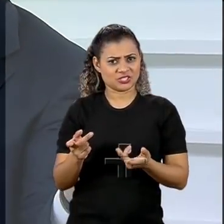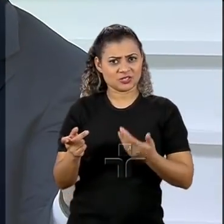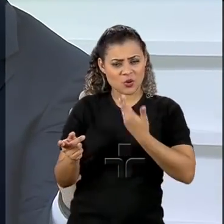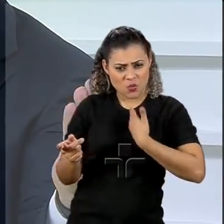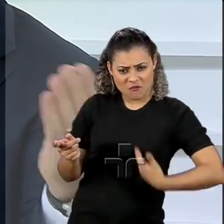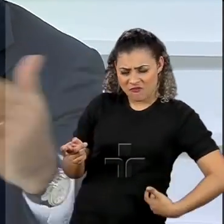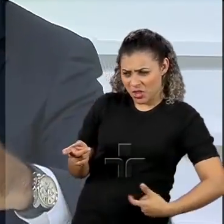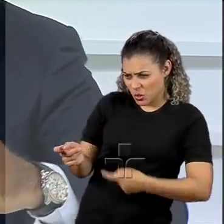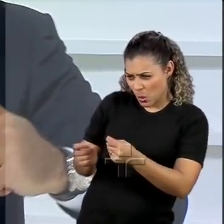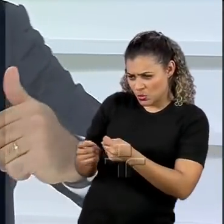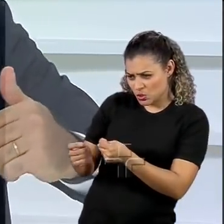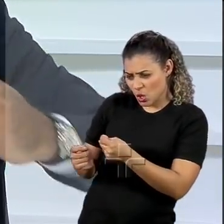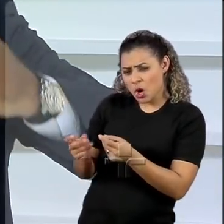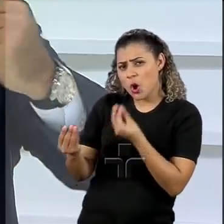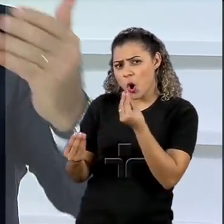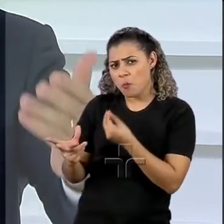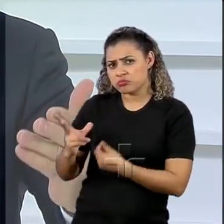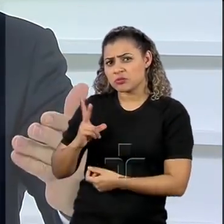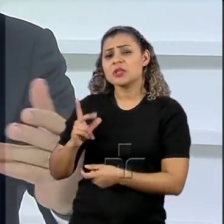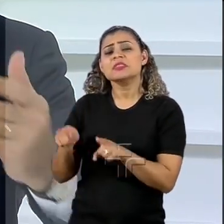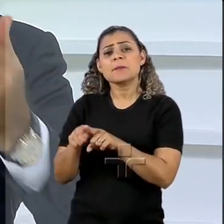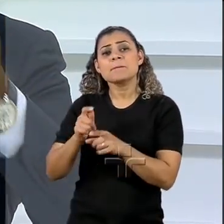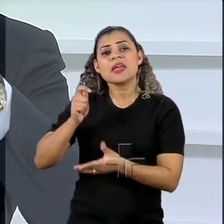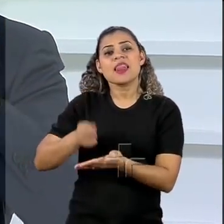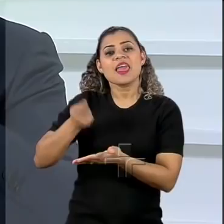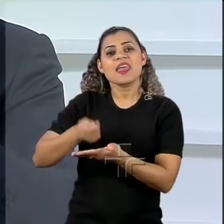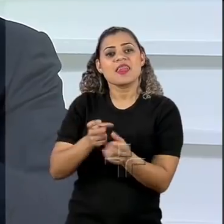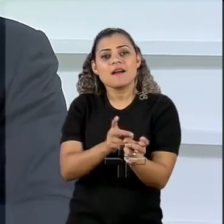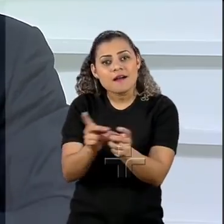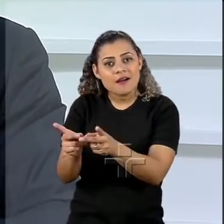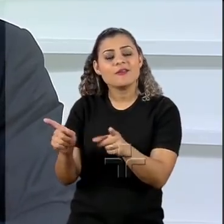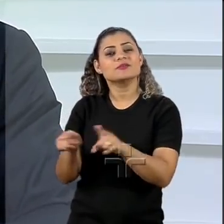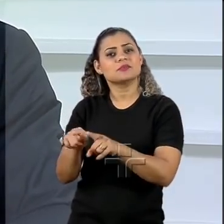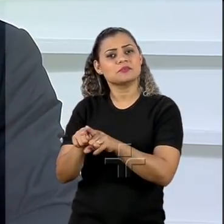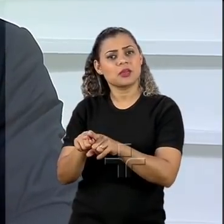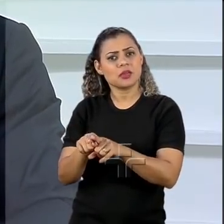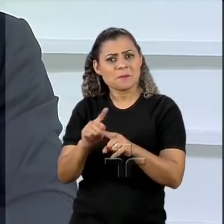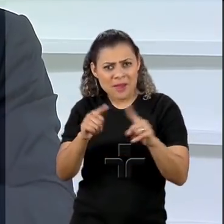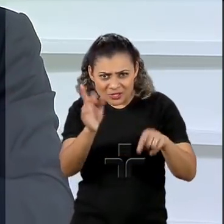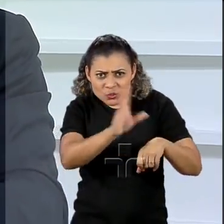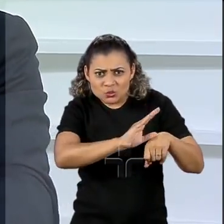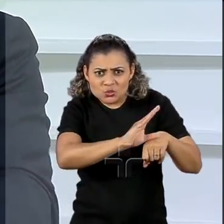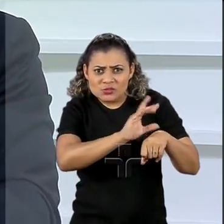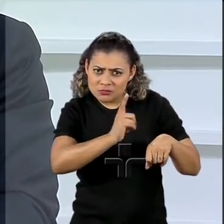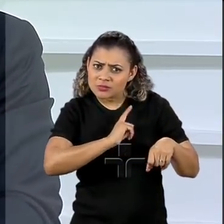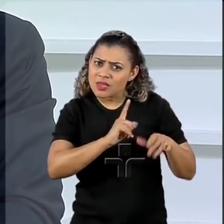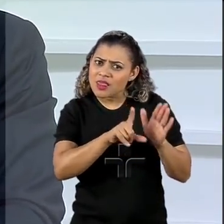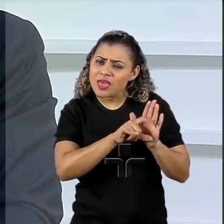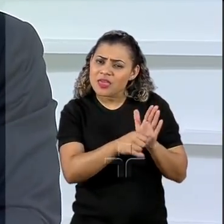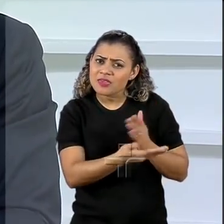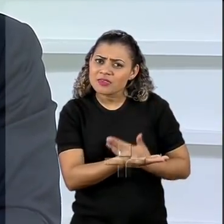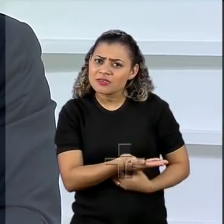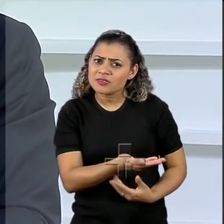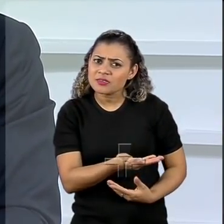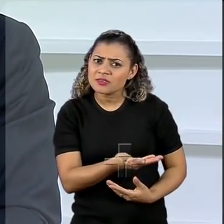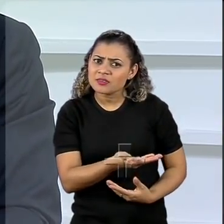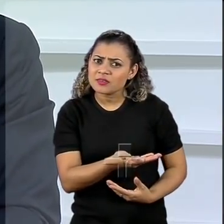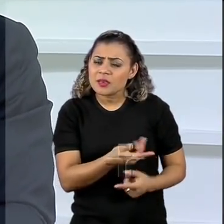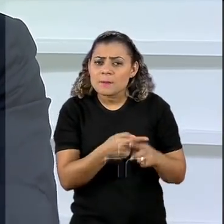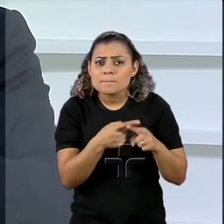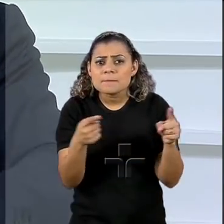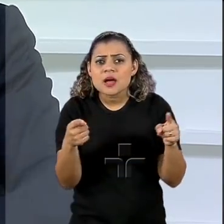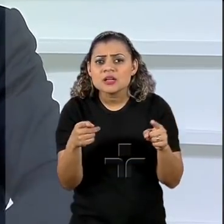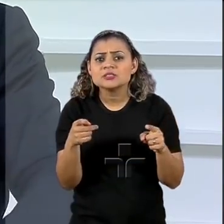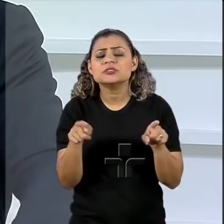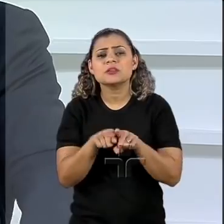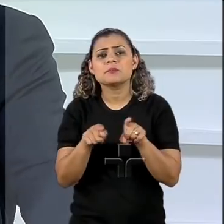venda será feita, do leilão, enfim, de outros aspectos que a Constituição exige lei. Em boa hora, o ministro Ricardo Lewandowski